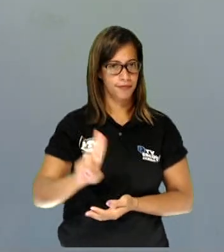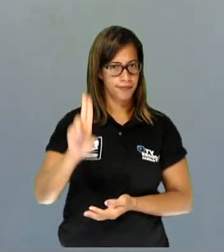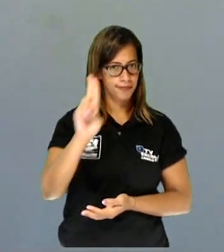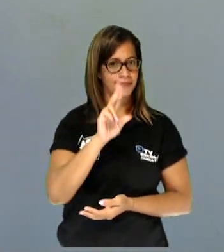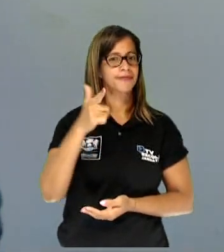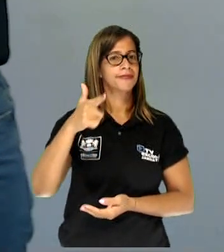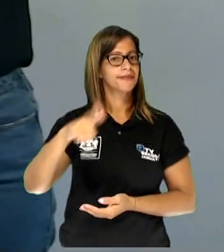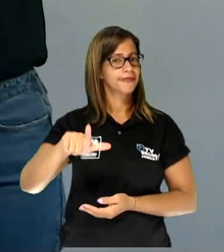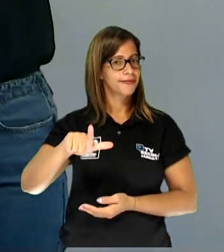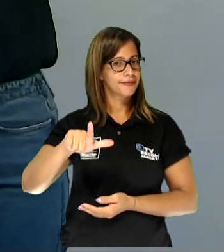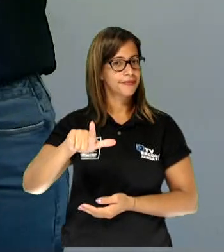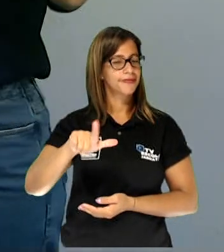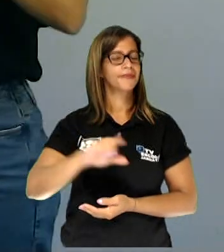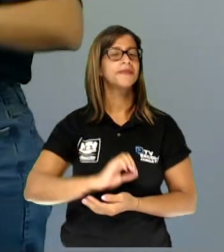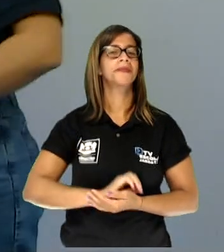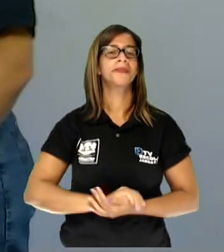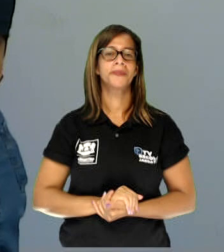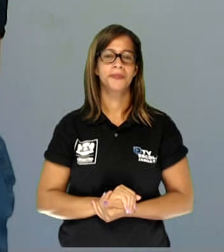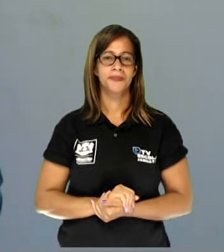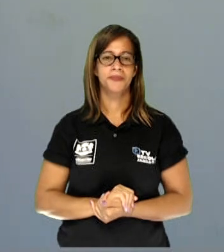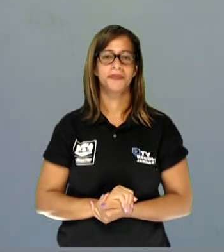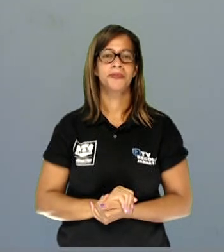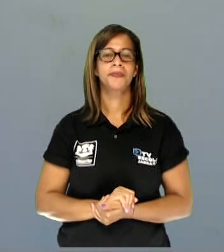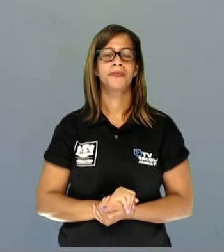novo. Guarda bem direitinho.